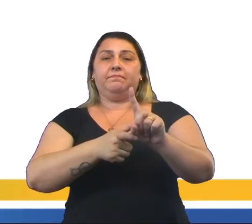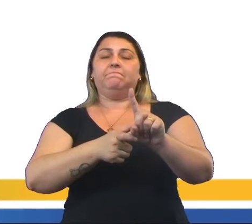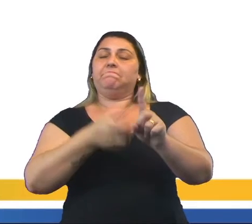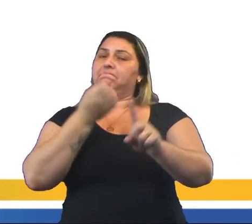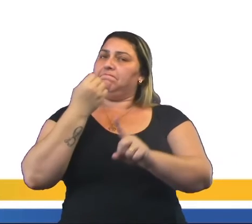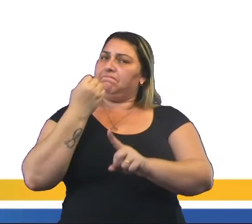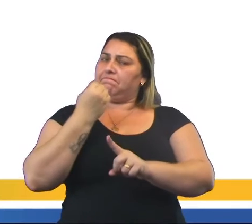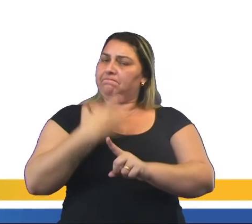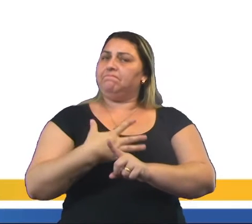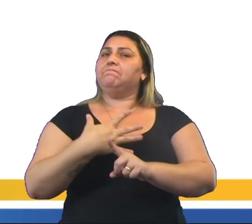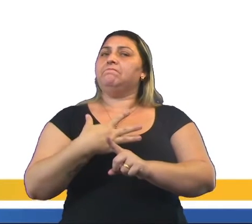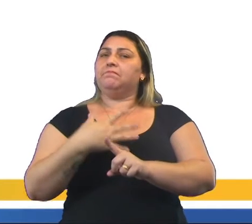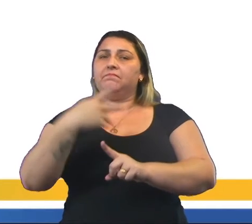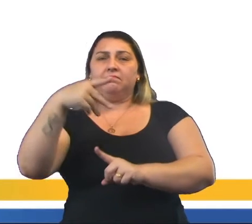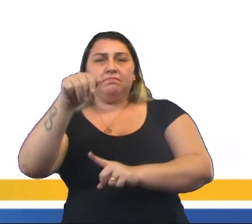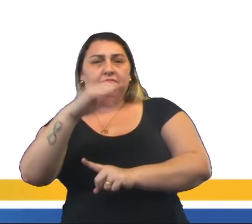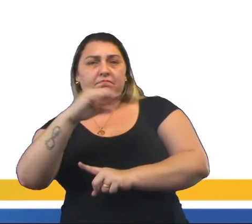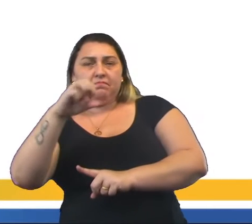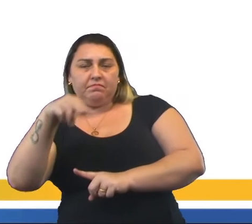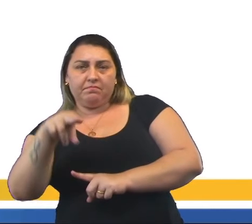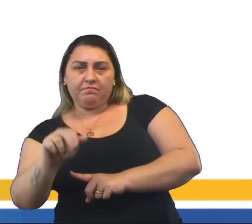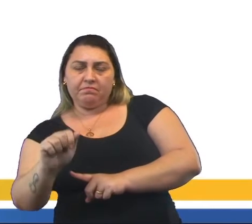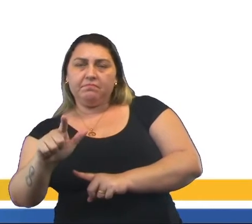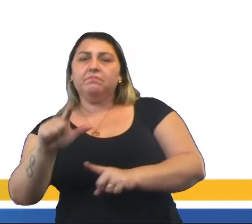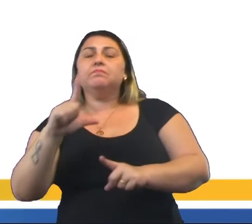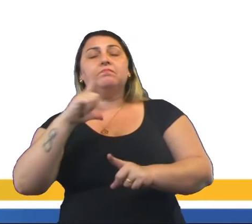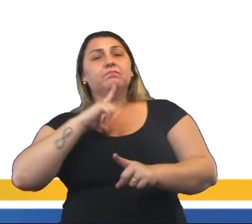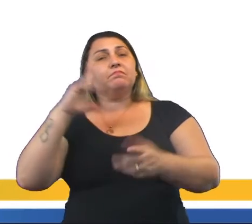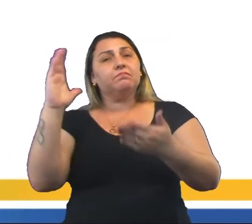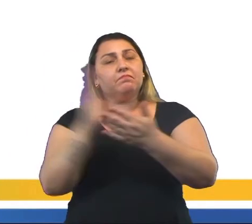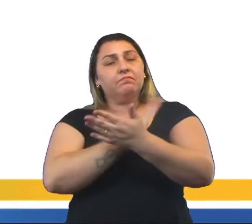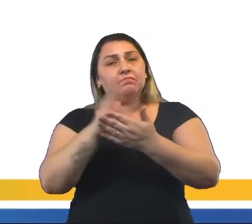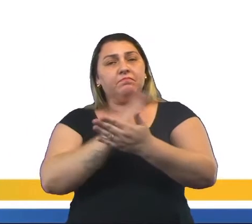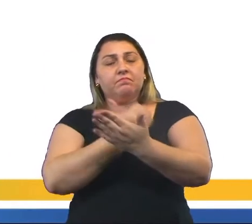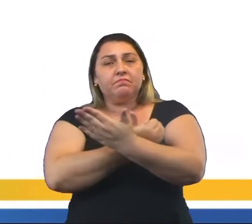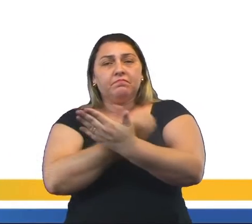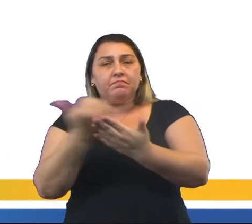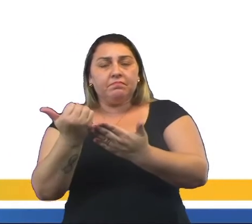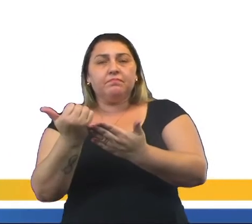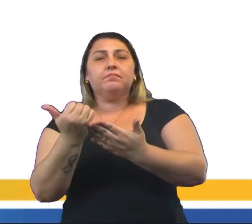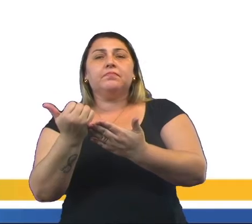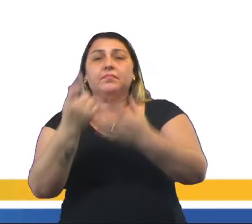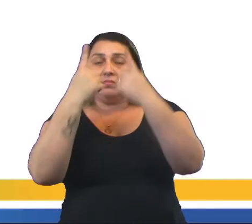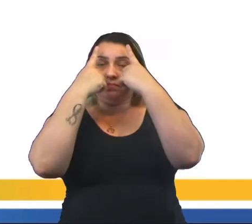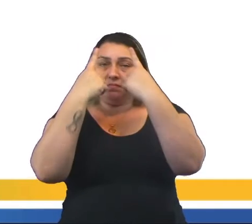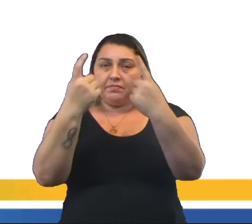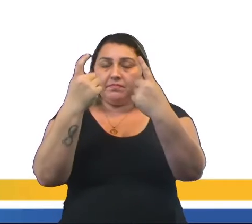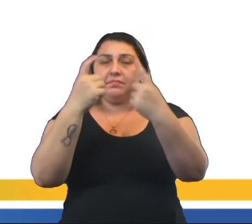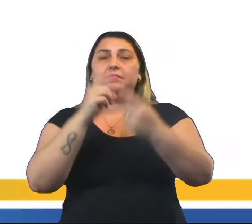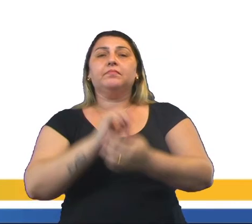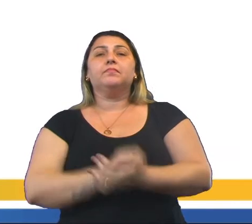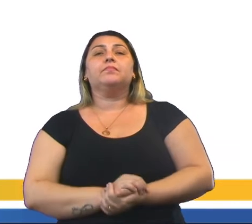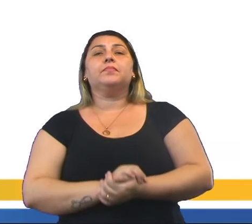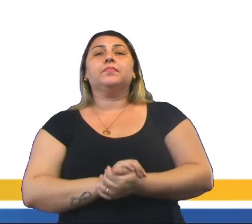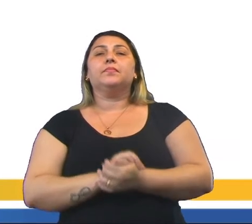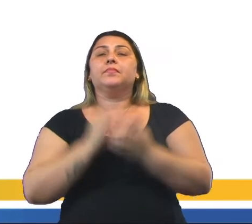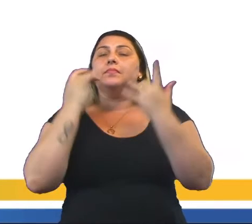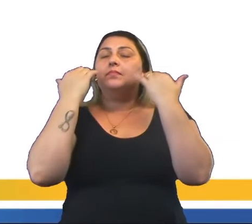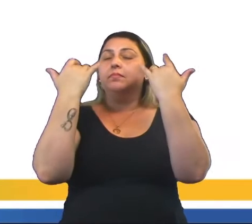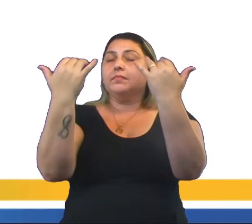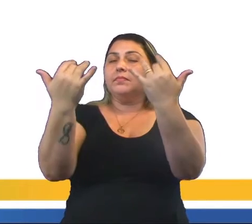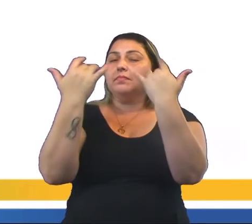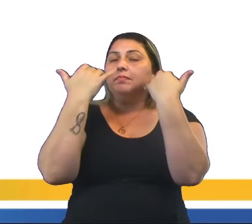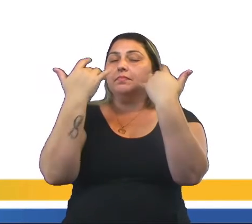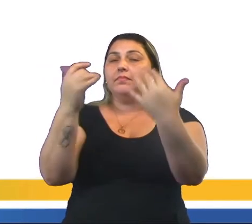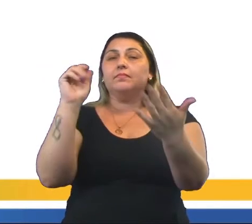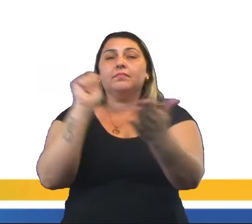bem passional mesmo. Tinha algumas ações consideradas até violentas, grandes paixões, e ele